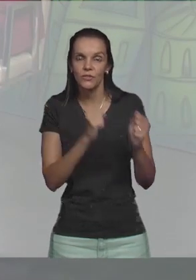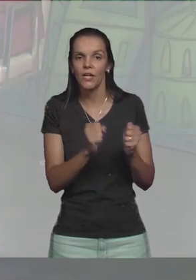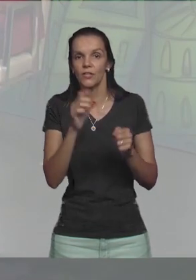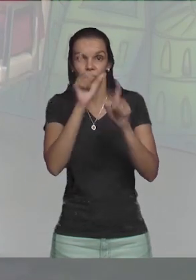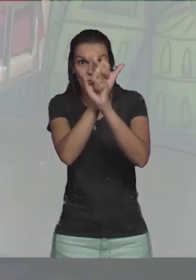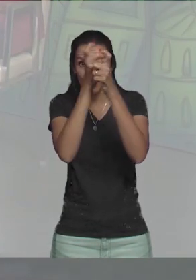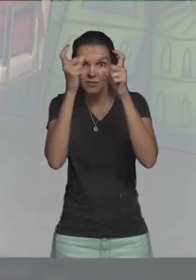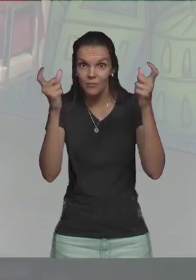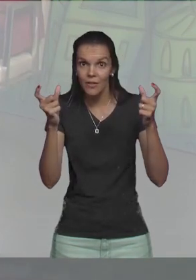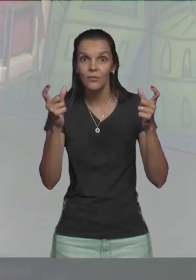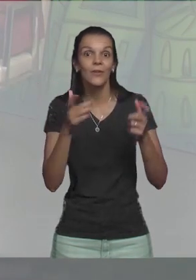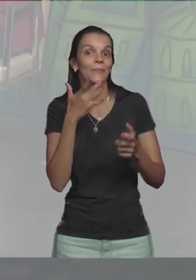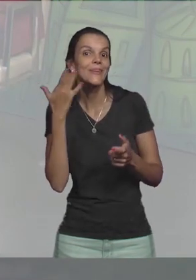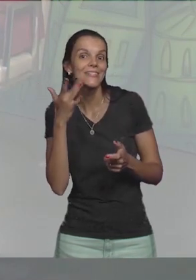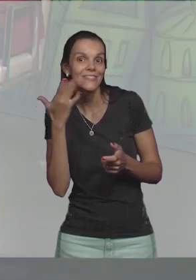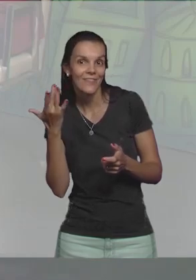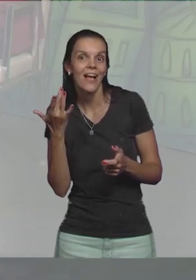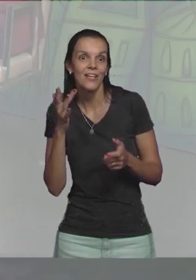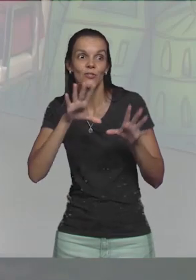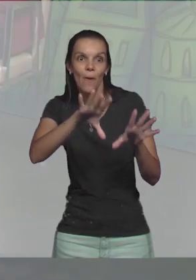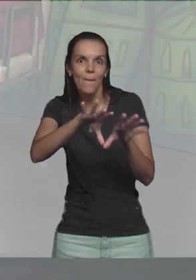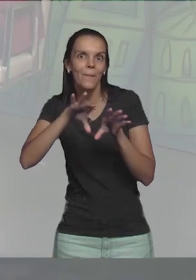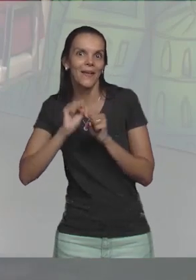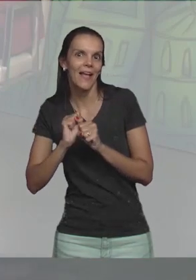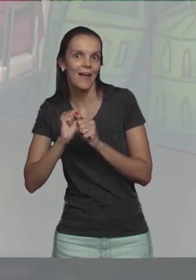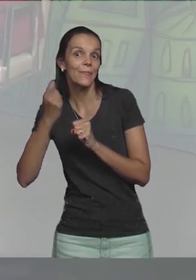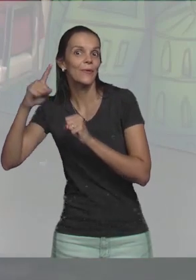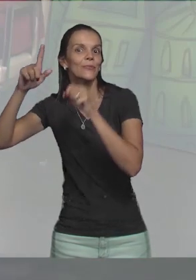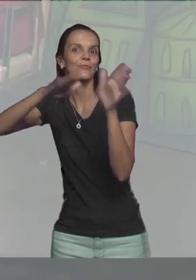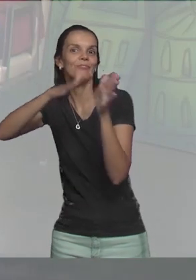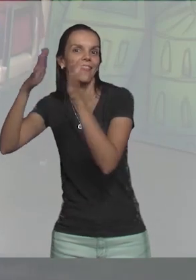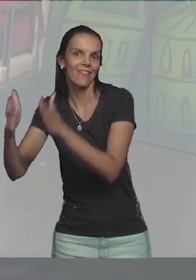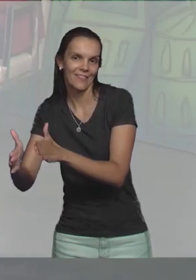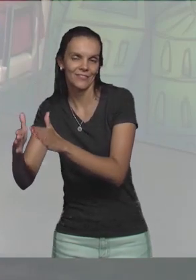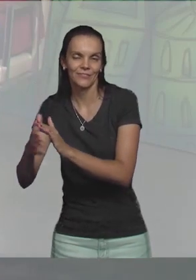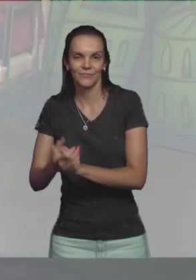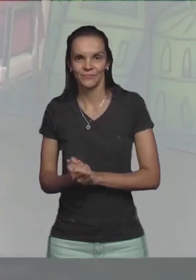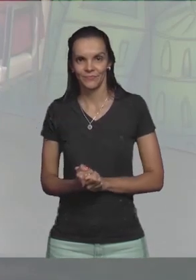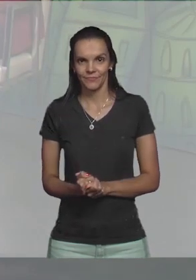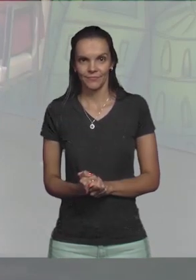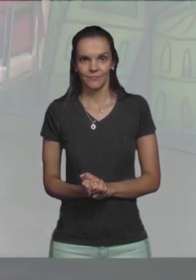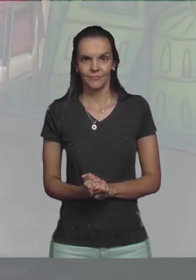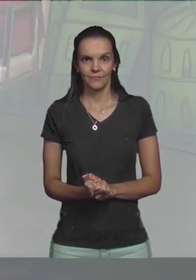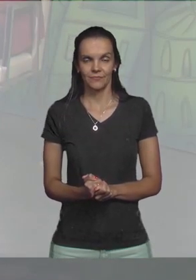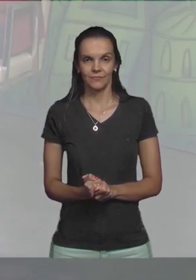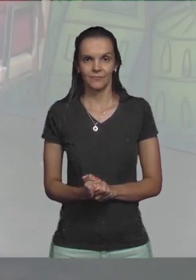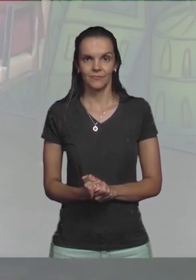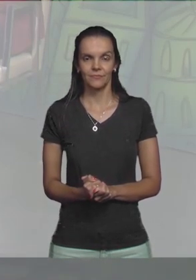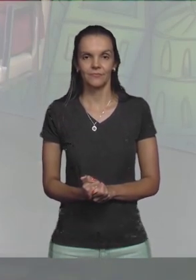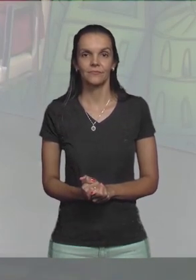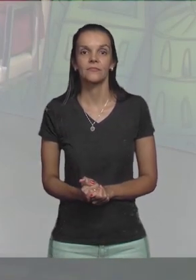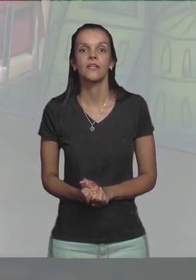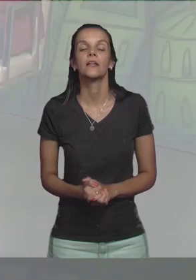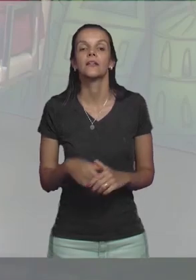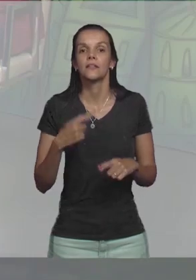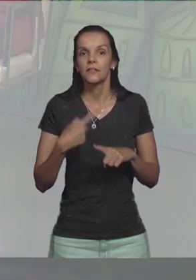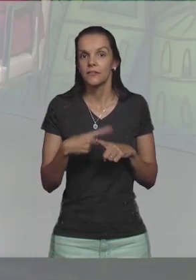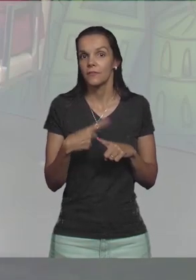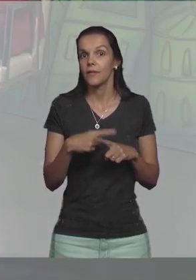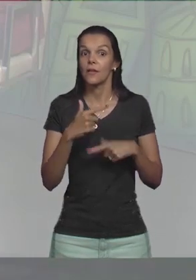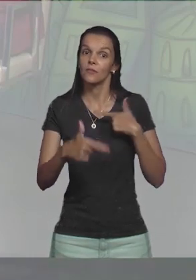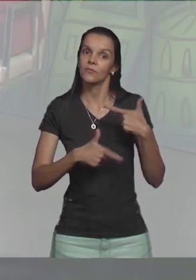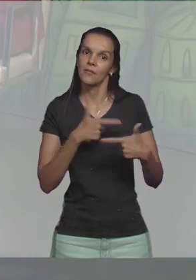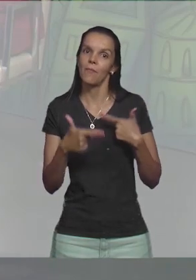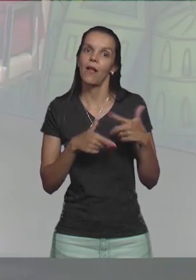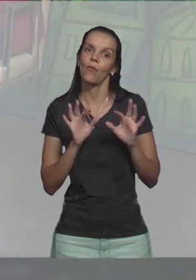de conhecimento, é muito mais fácil captar ele para outro lado. E não está também na esfera do